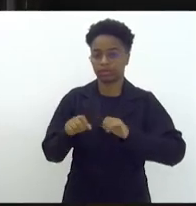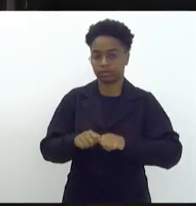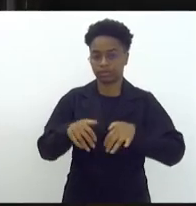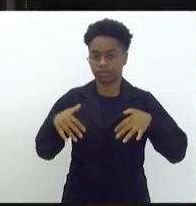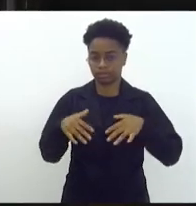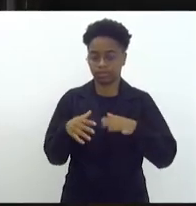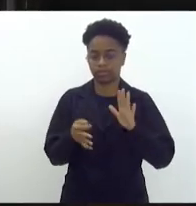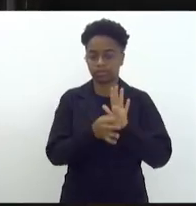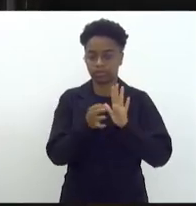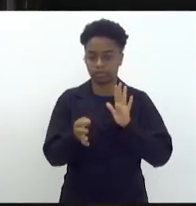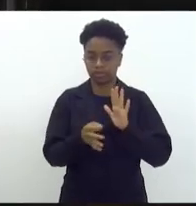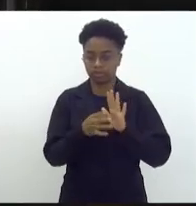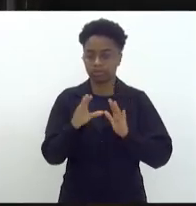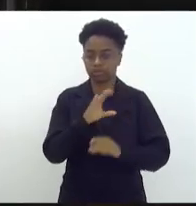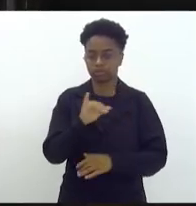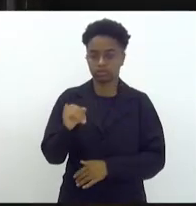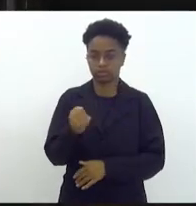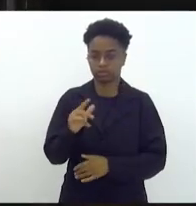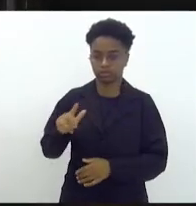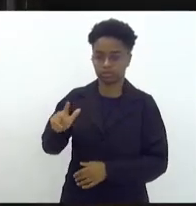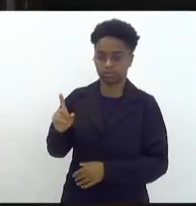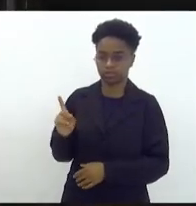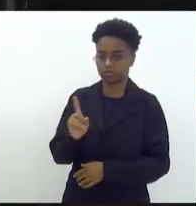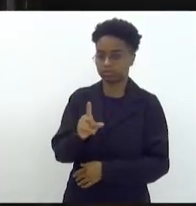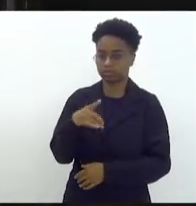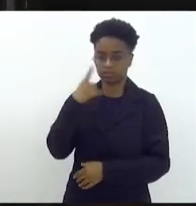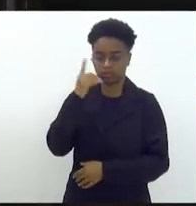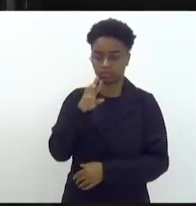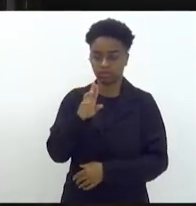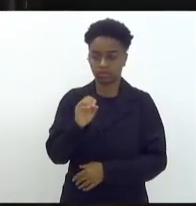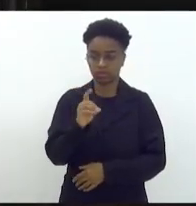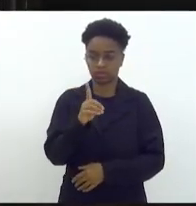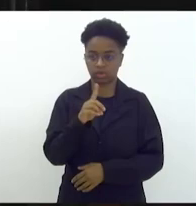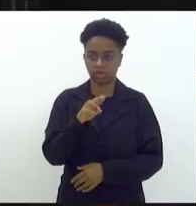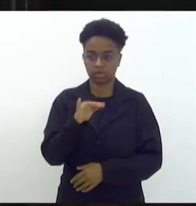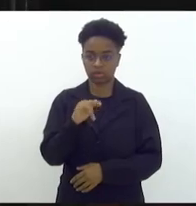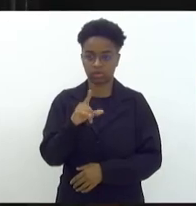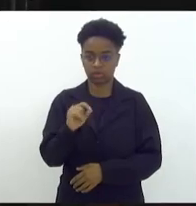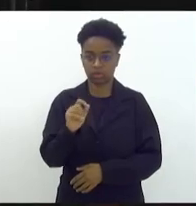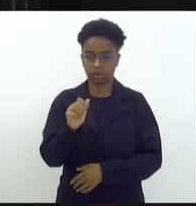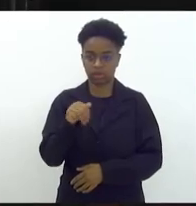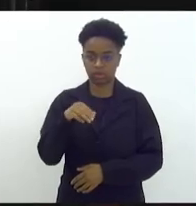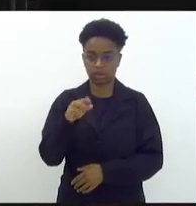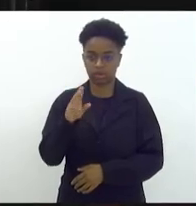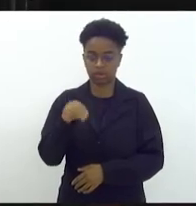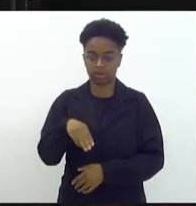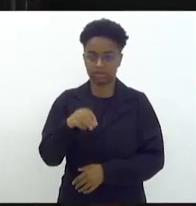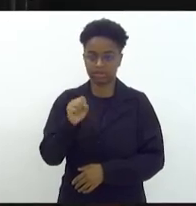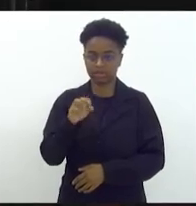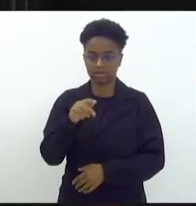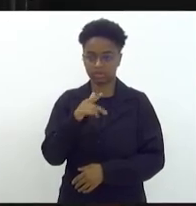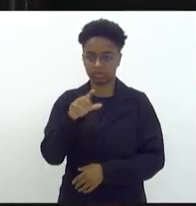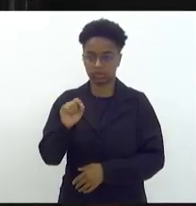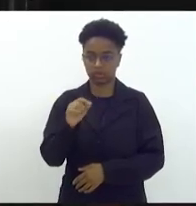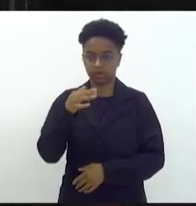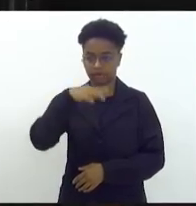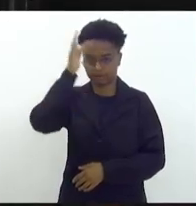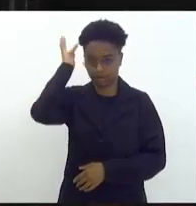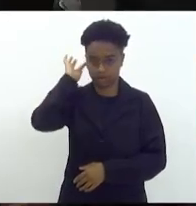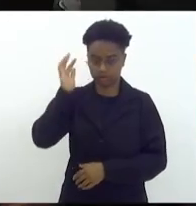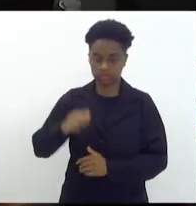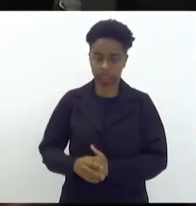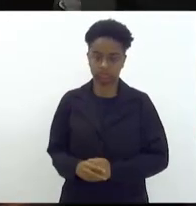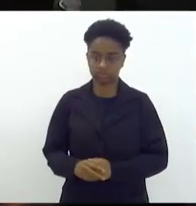Para emitir parecer pela comissão de constituição e justiça, deputado Rodrigo Amorim, deputado doutor Serginho, deputado Fred Pacheco.